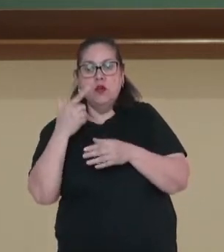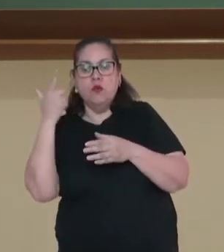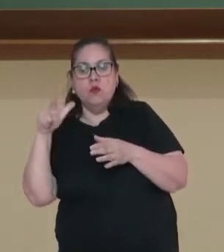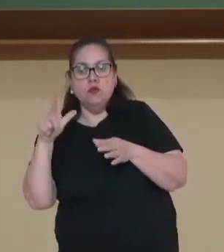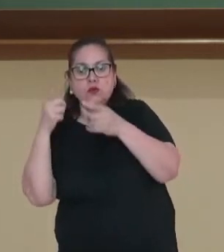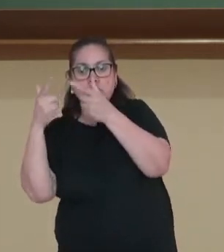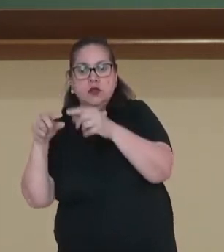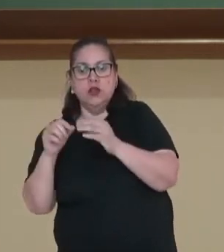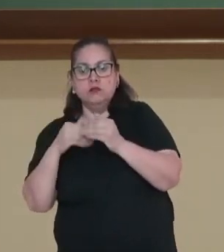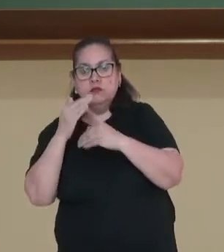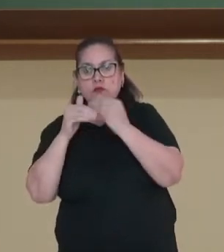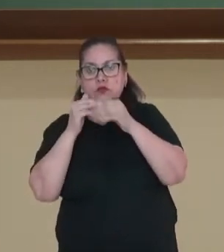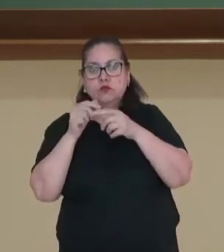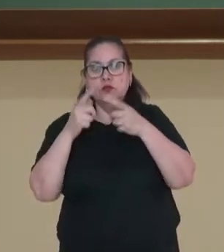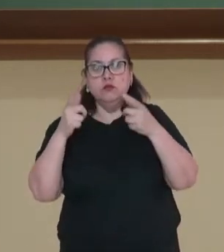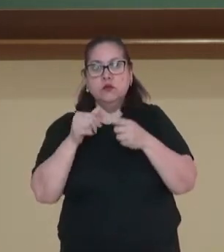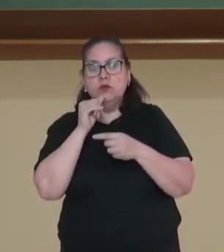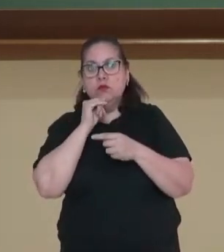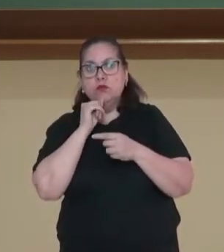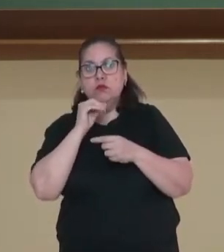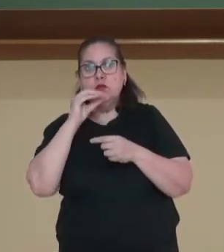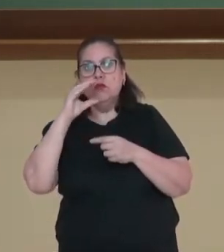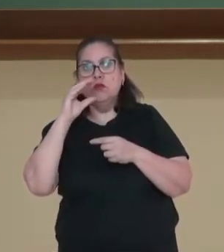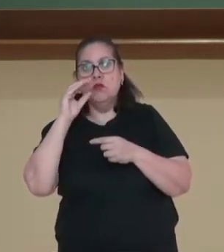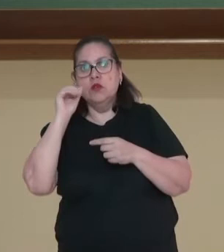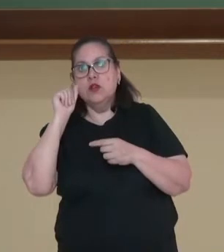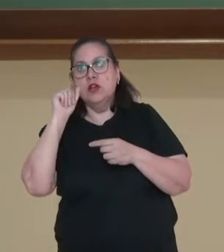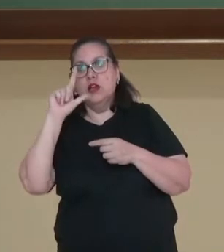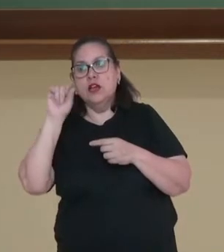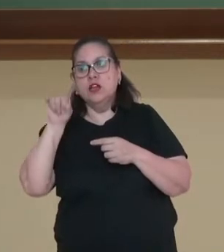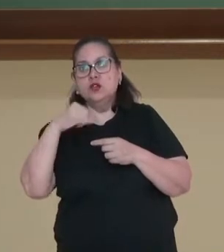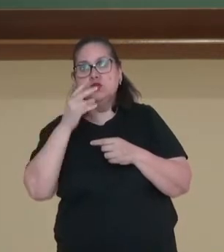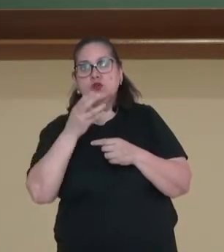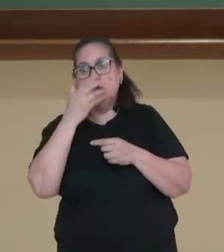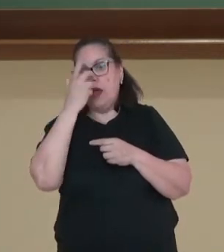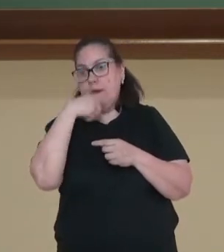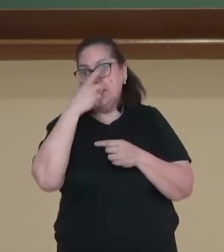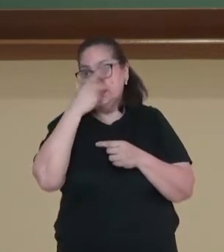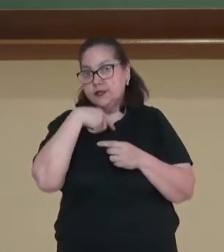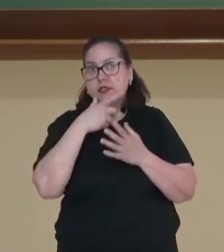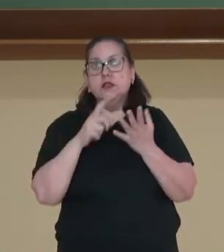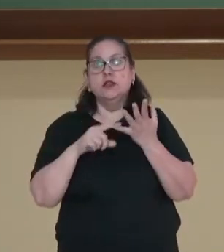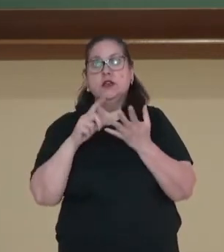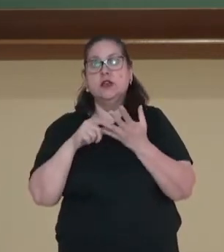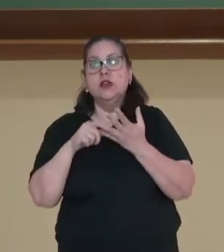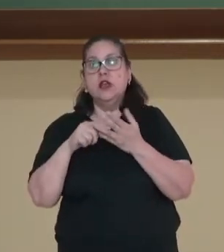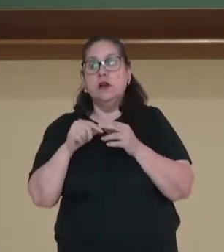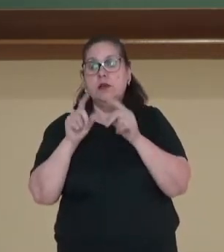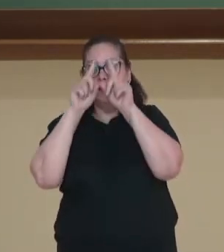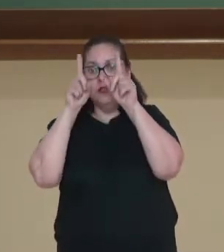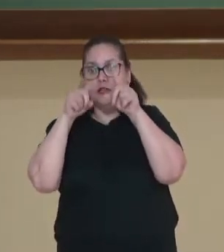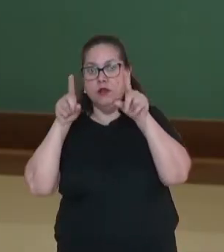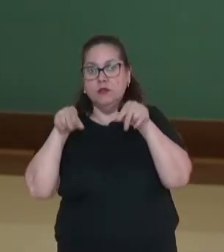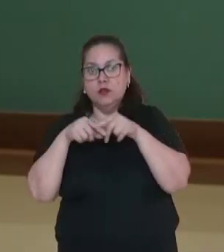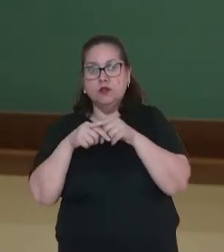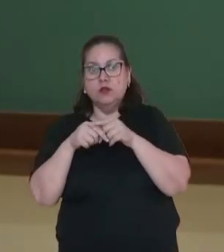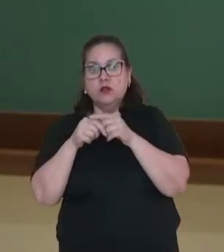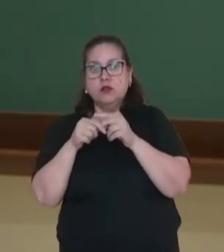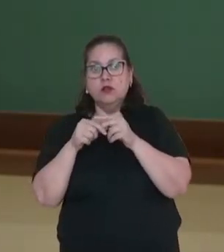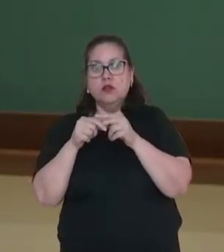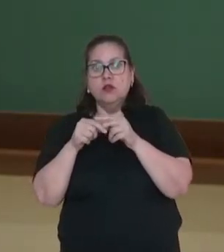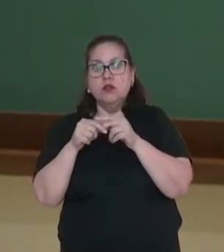planta que se desenvolveu. Um exemplo é o caju, tá? Outro exemplo é a maçã, tá? A maçã e a pera, o fruto, na